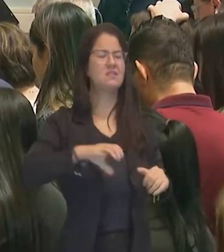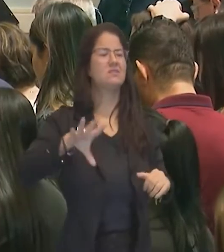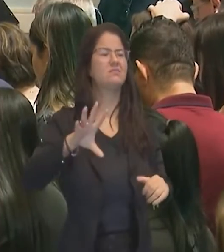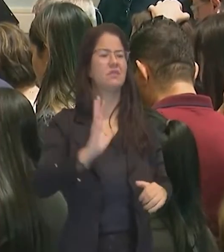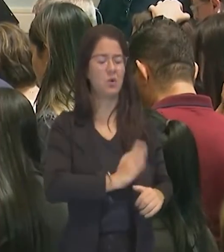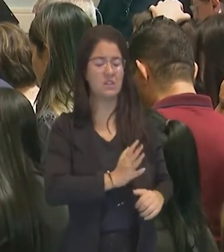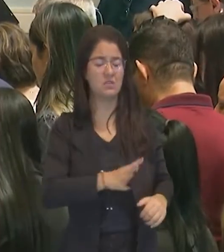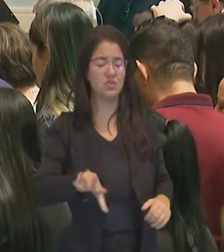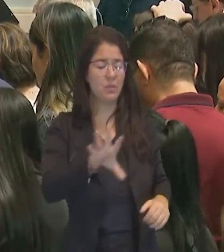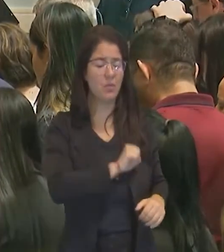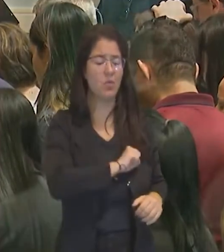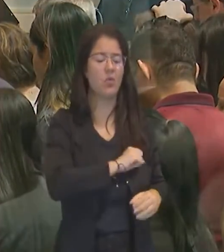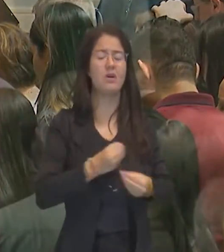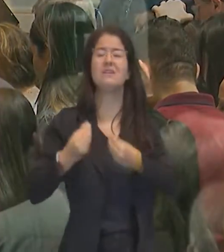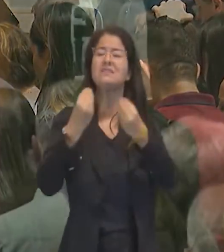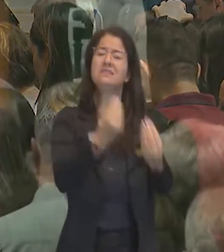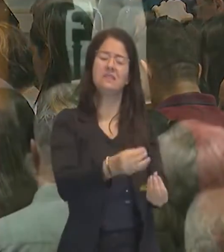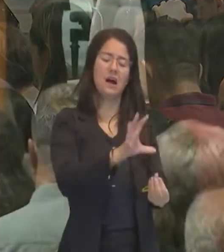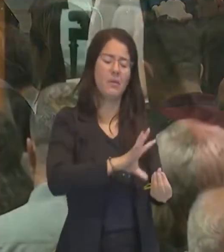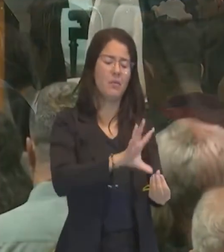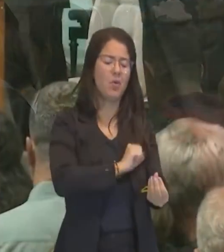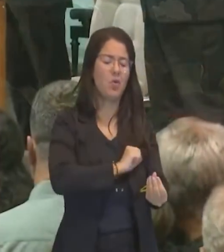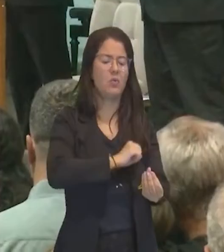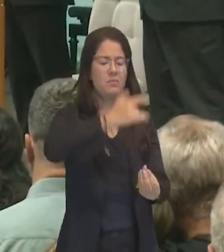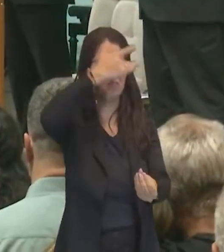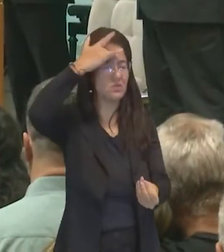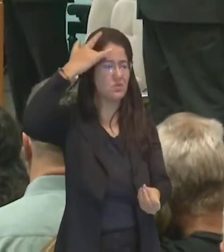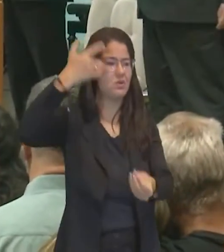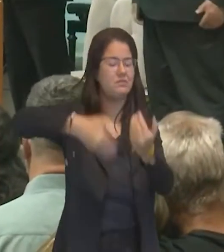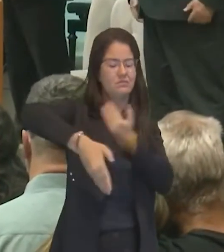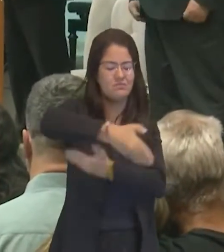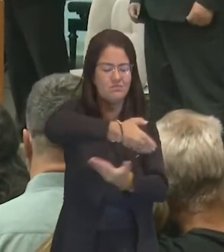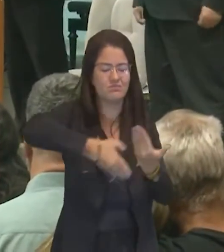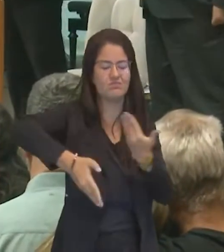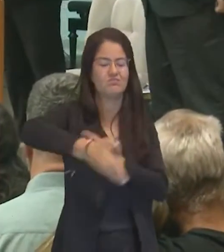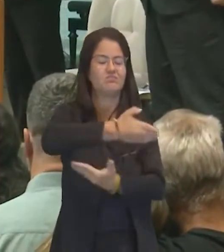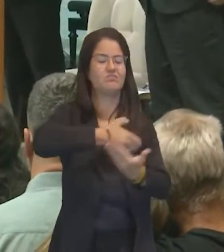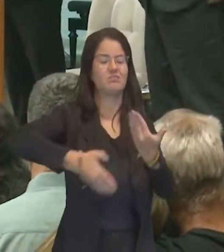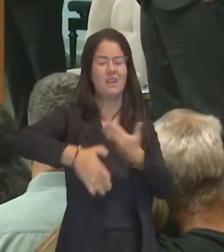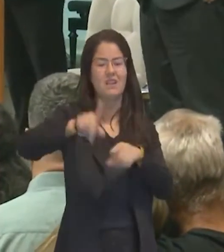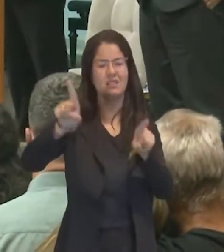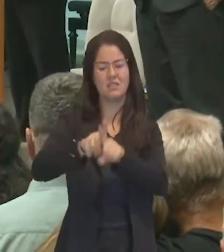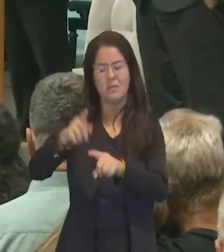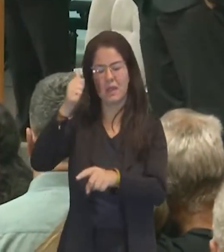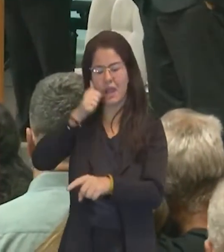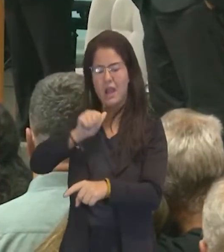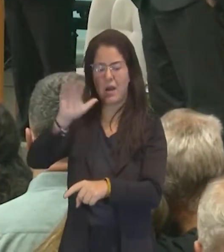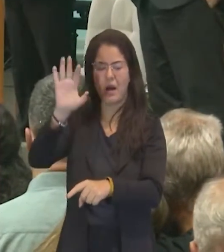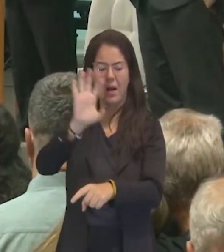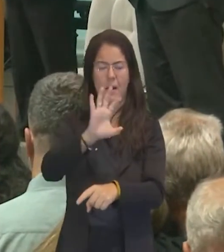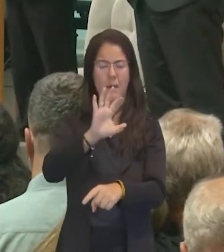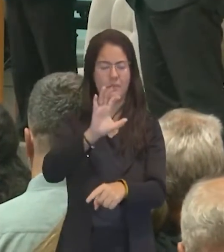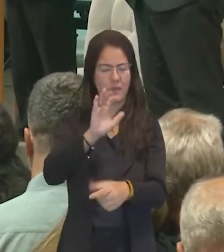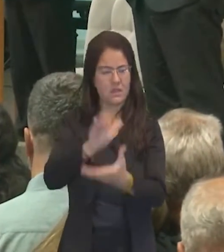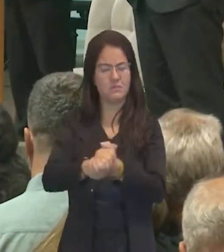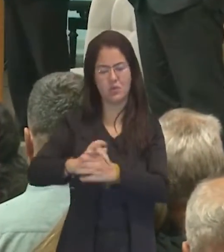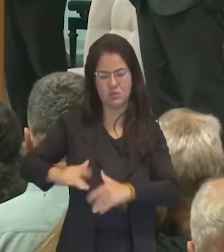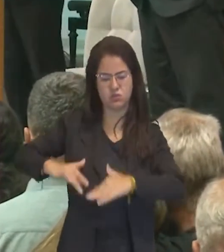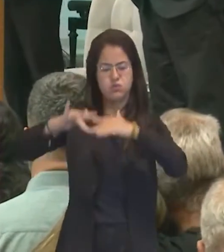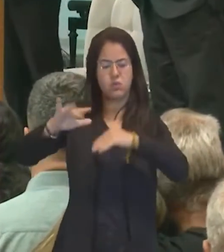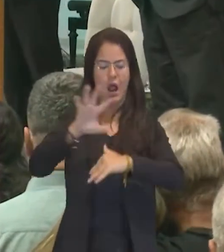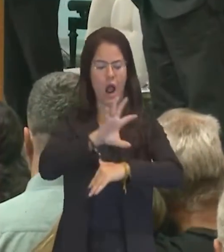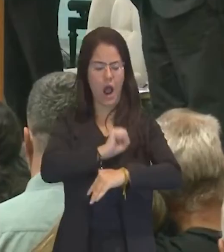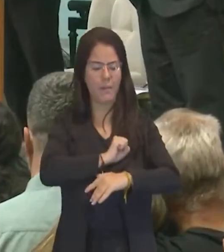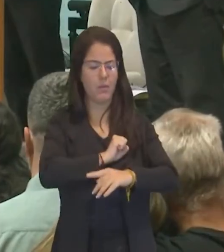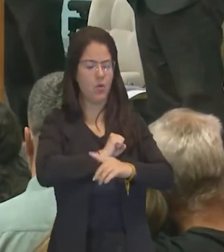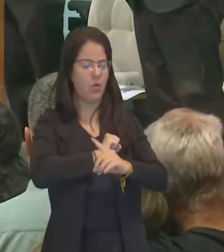do esposo de amor pela esposa, o coração da esposa cheio de amor pelo marido. Espírito,